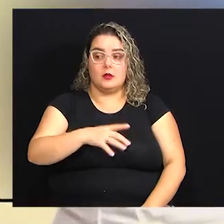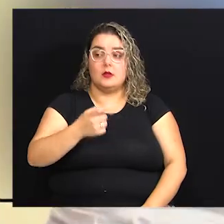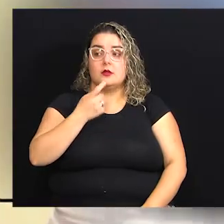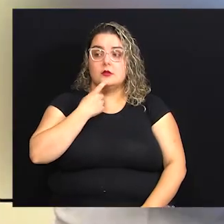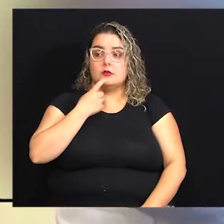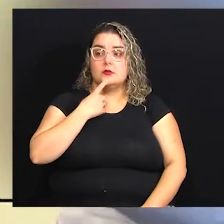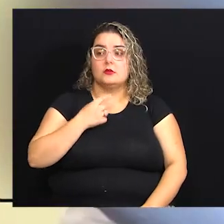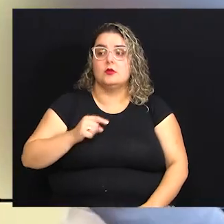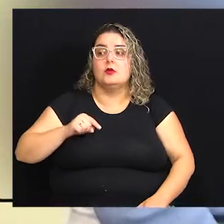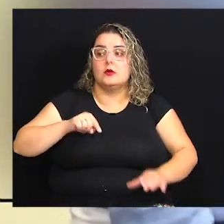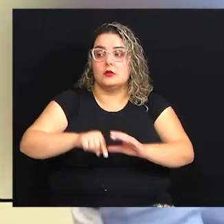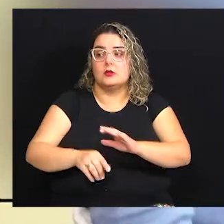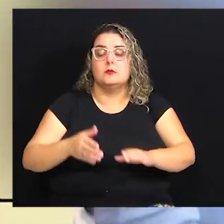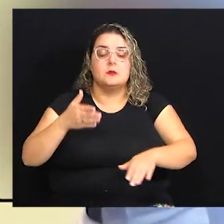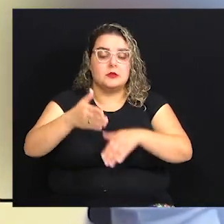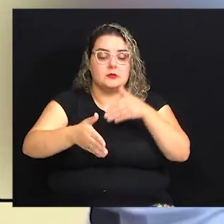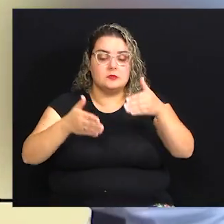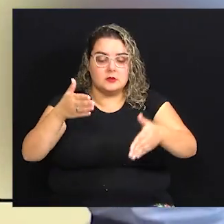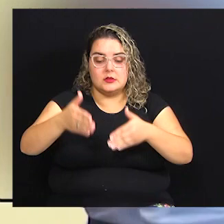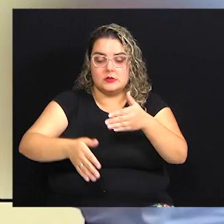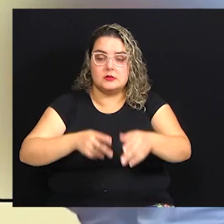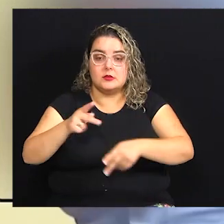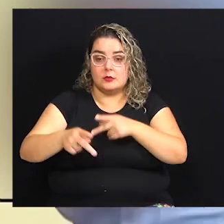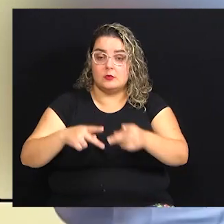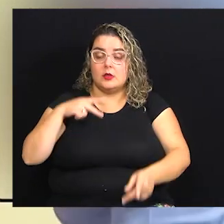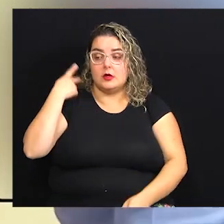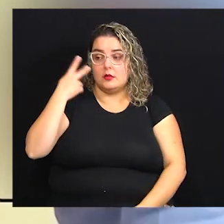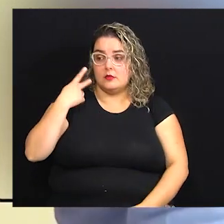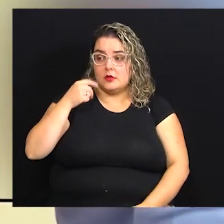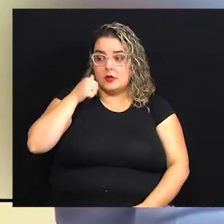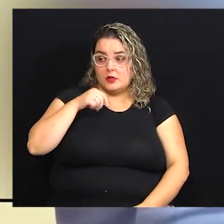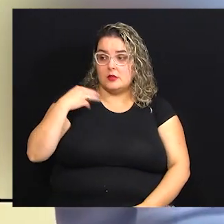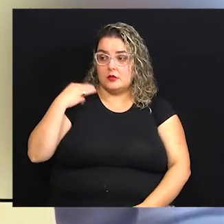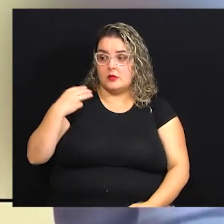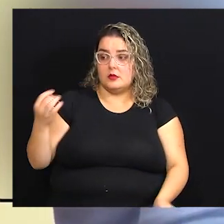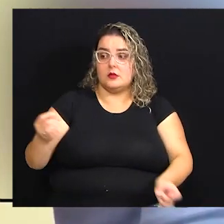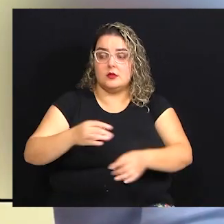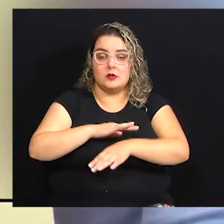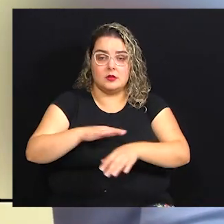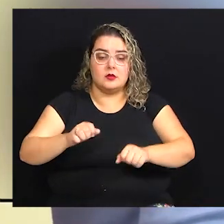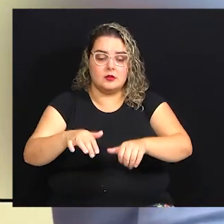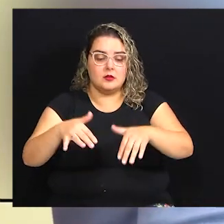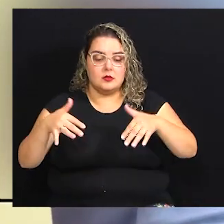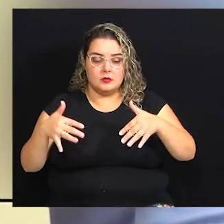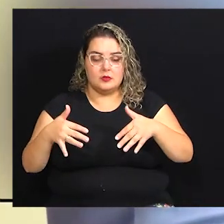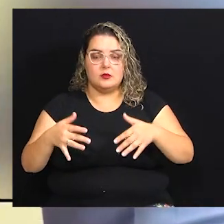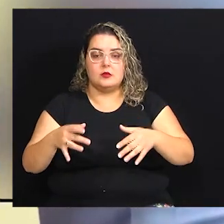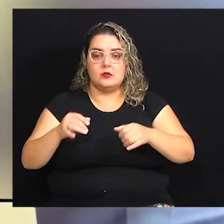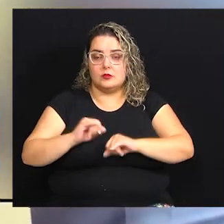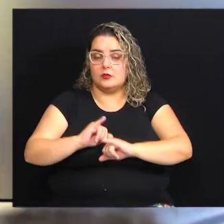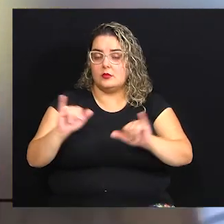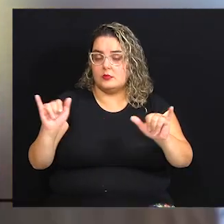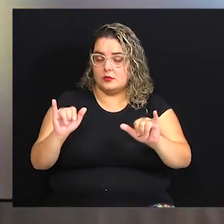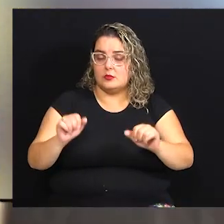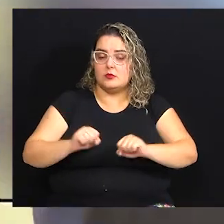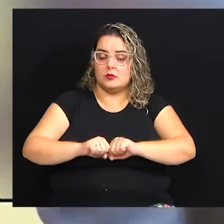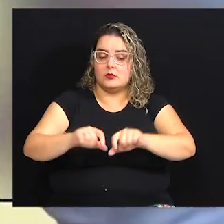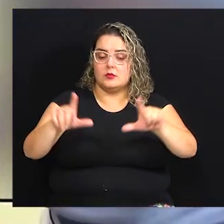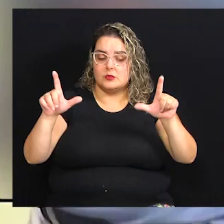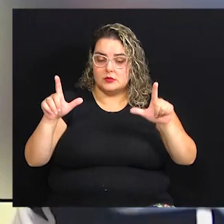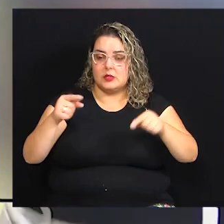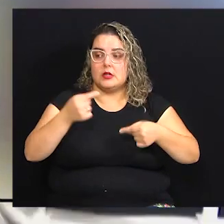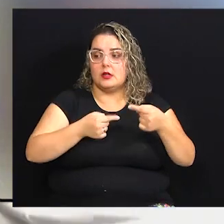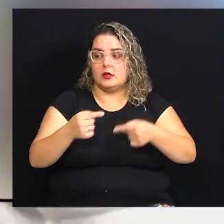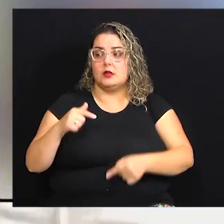cidade. Com intensa participação do público, a vereadora Mariana Conte encerrou a audiência com os destaques do debate.